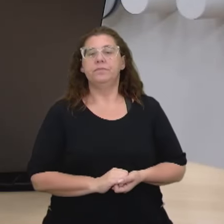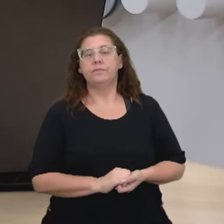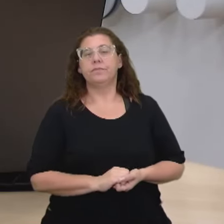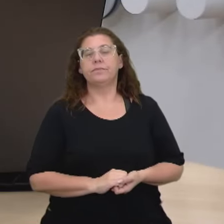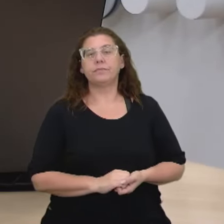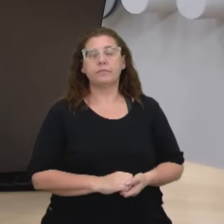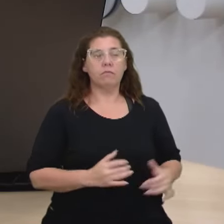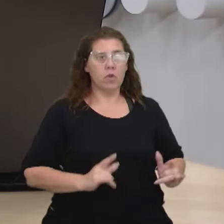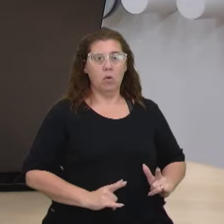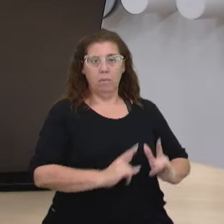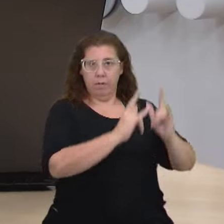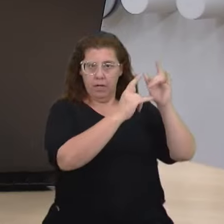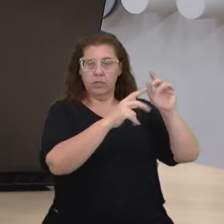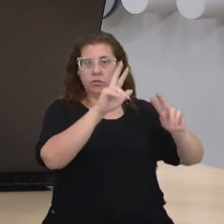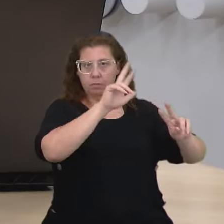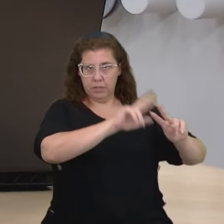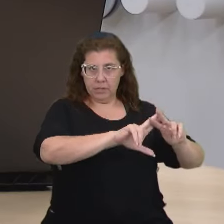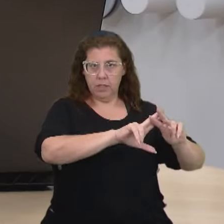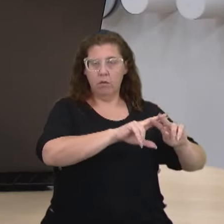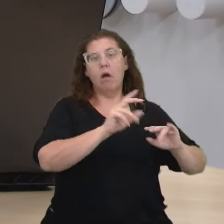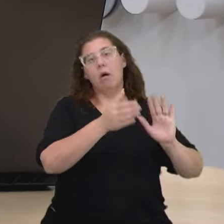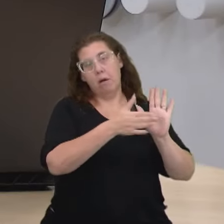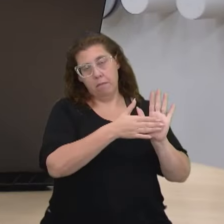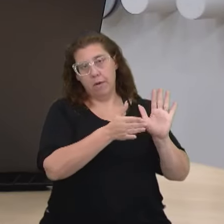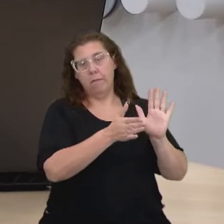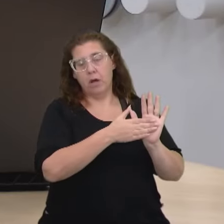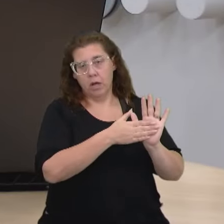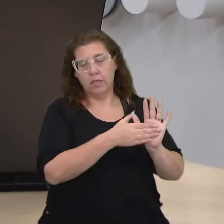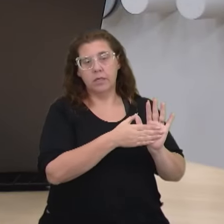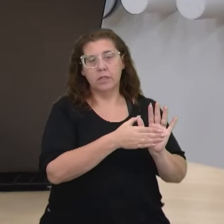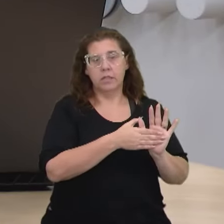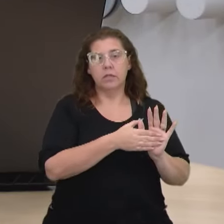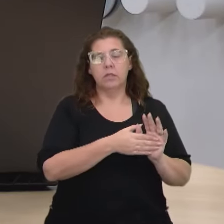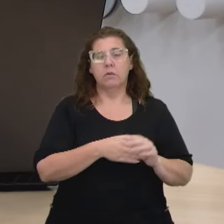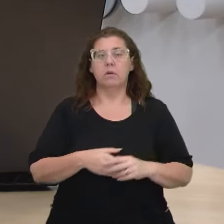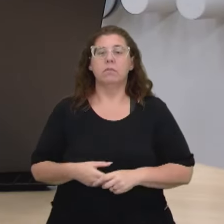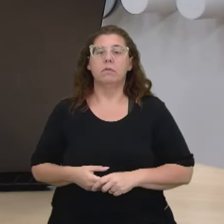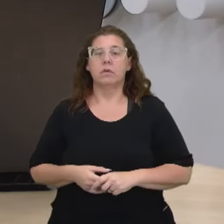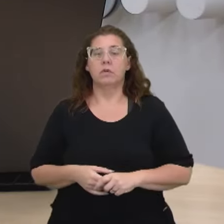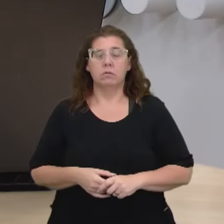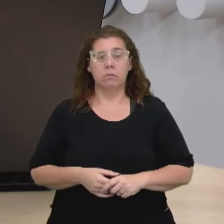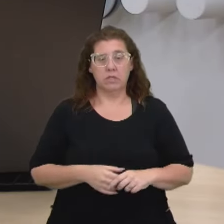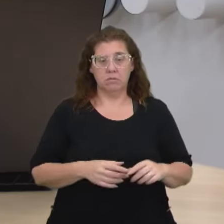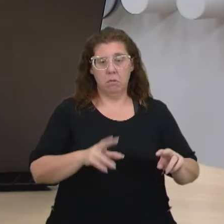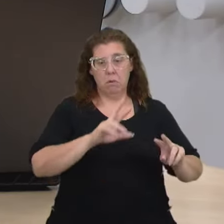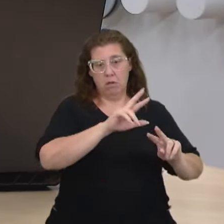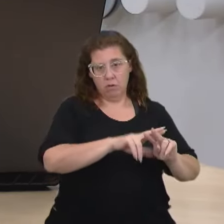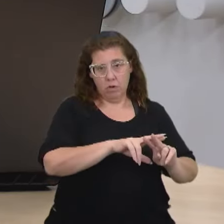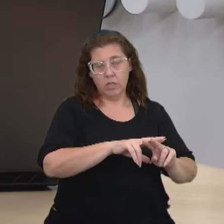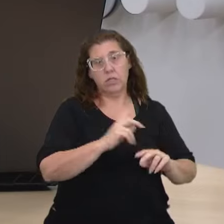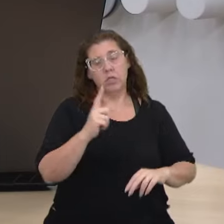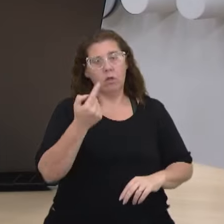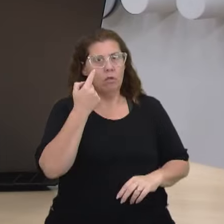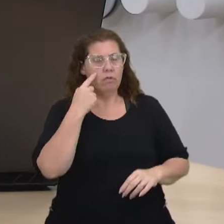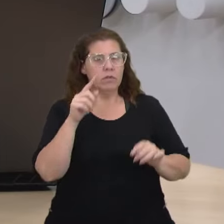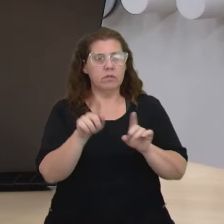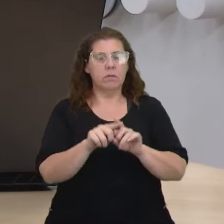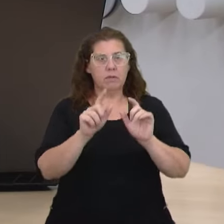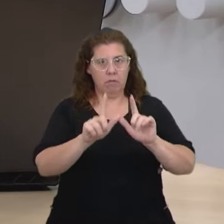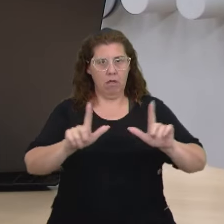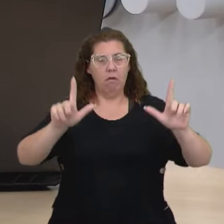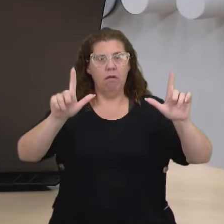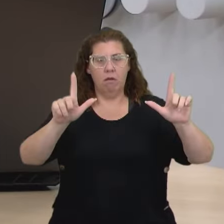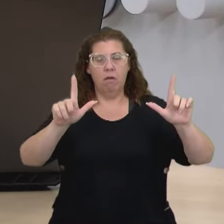panóptico era essa proposta, né, do Jeremy Bentham para o funcionamento das prisões, e a gente viu aí na tela,